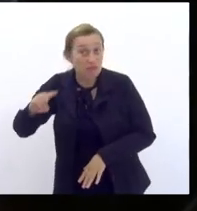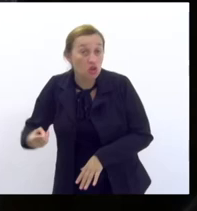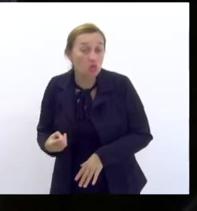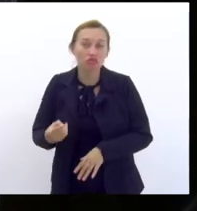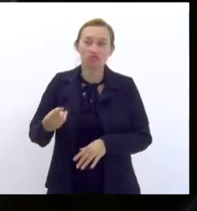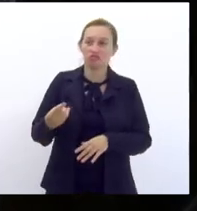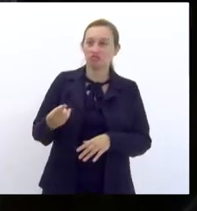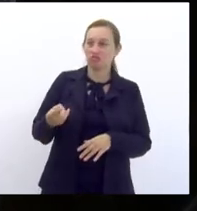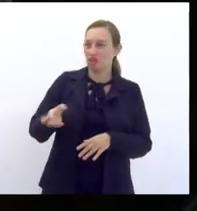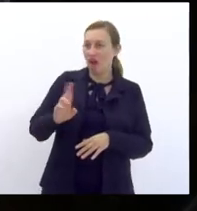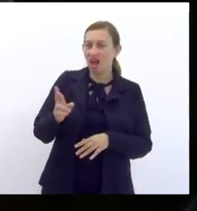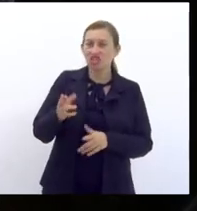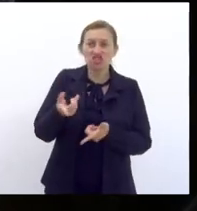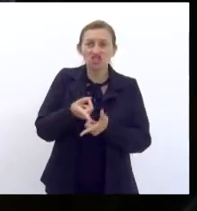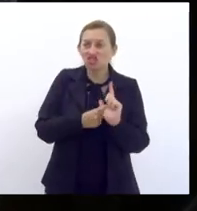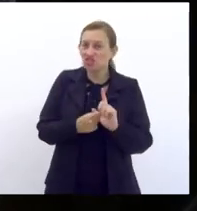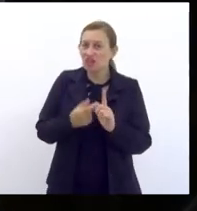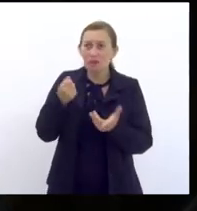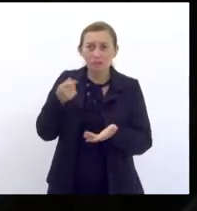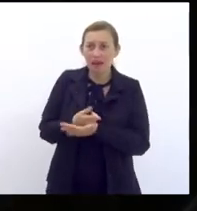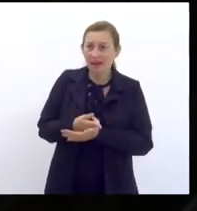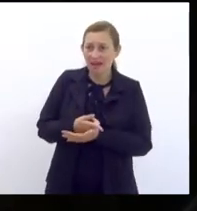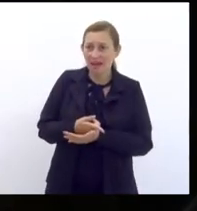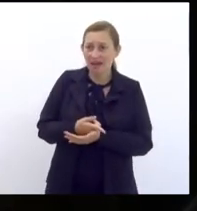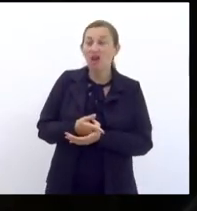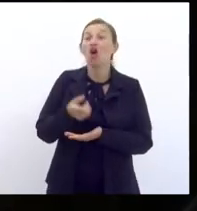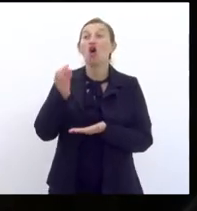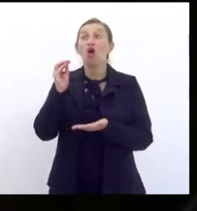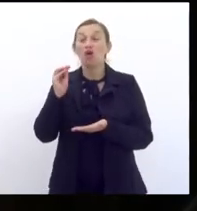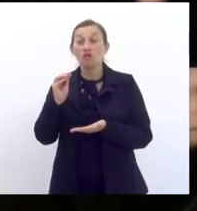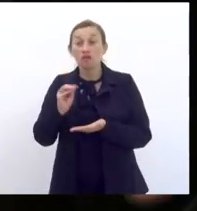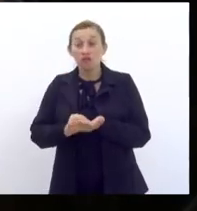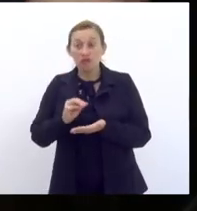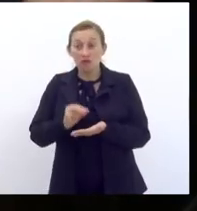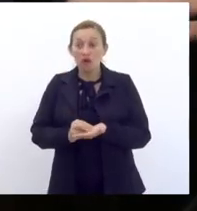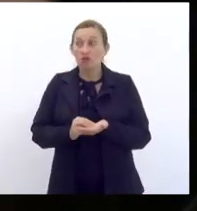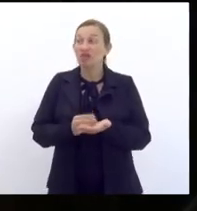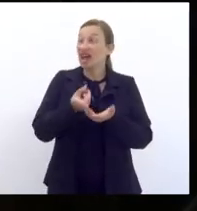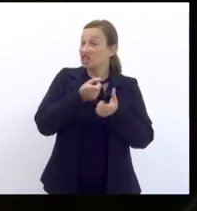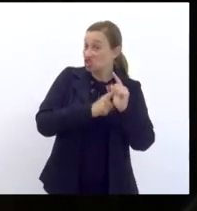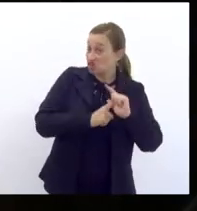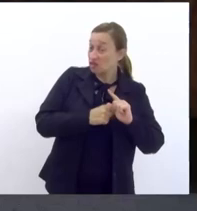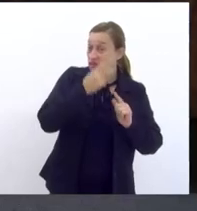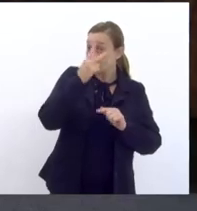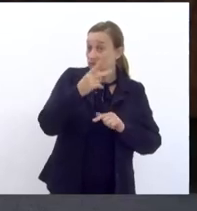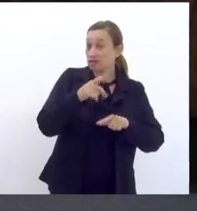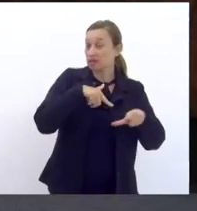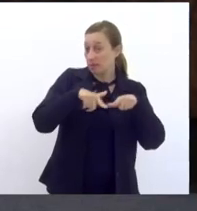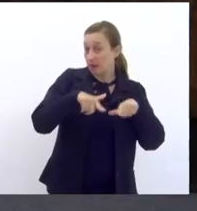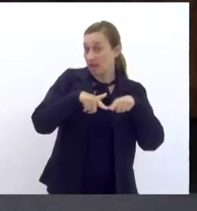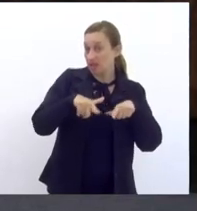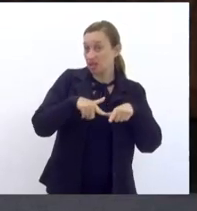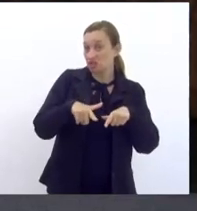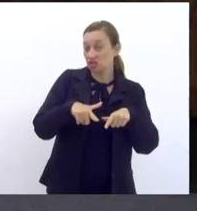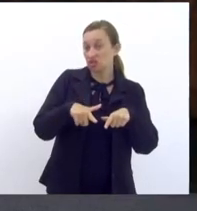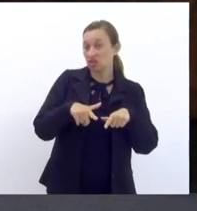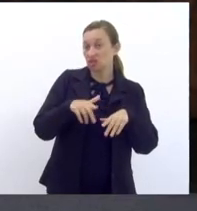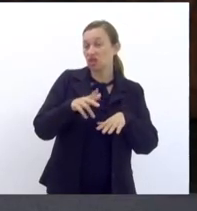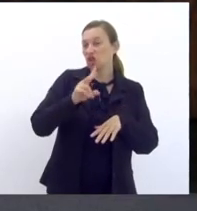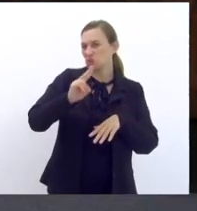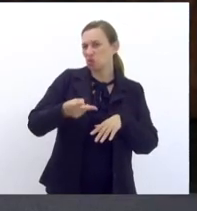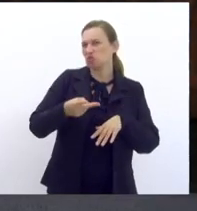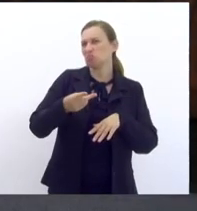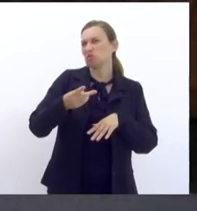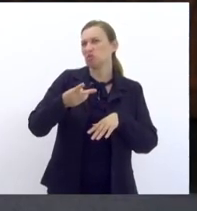dívida dívidas que tem que pagar Fora as dívidas trabalhistas que não sei se é 30 40 milhões a mais e são 2.000